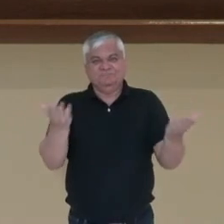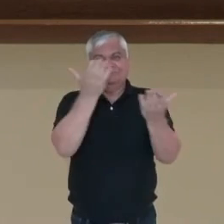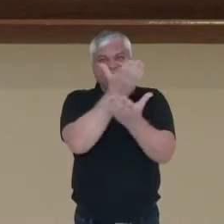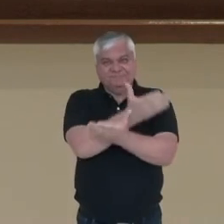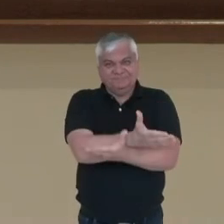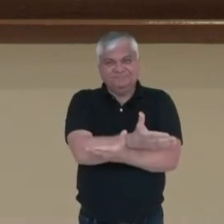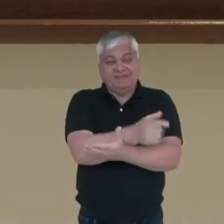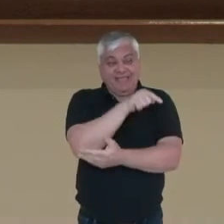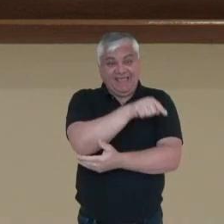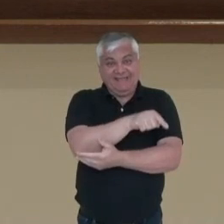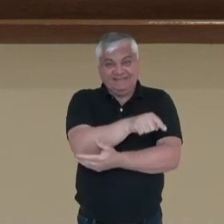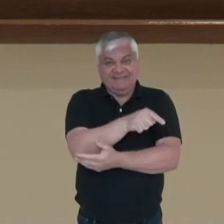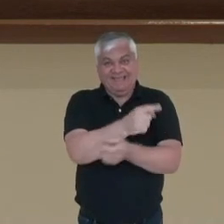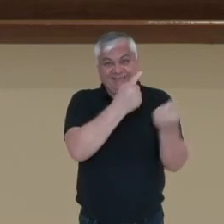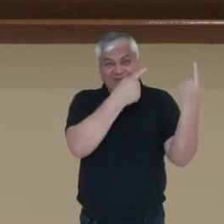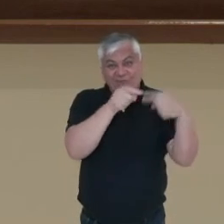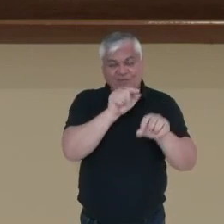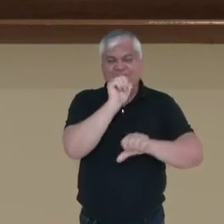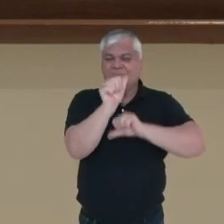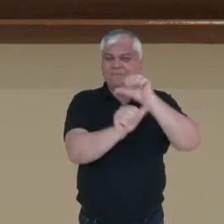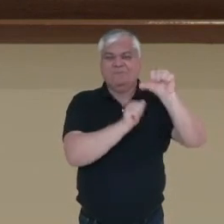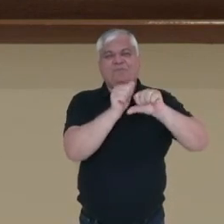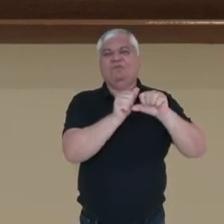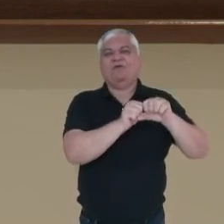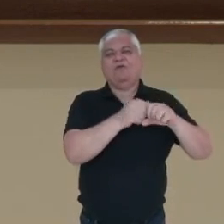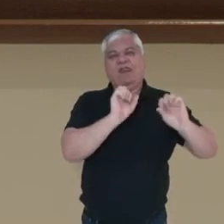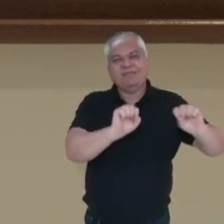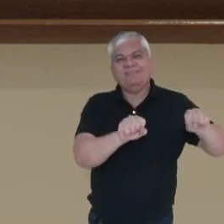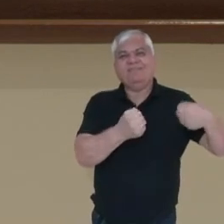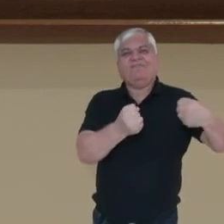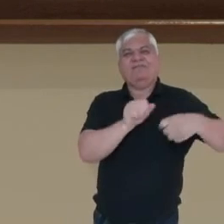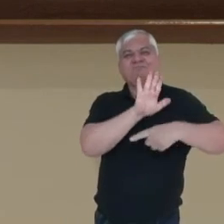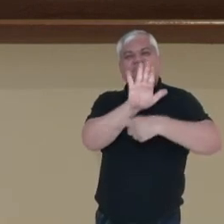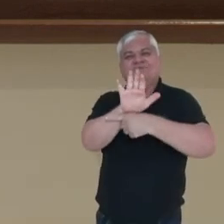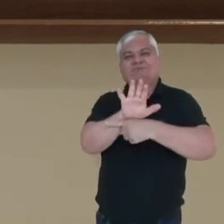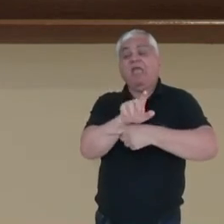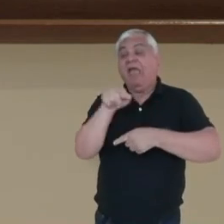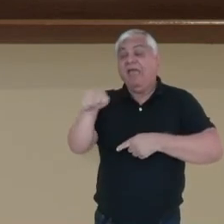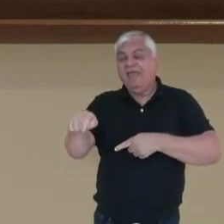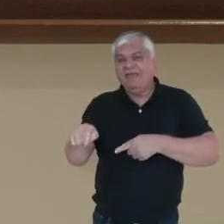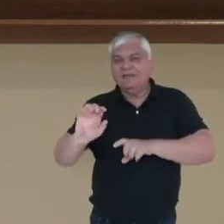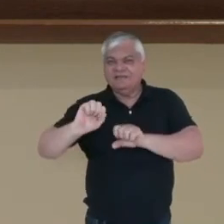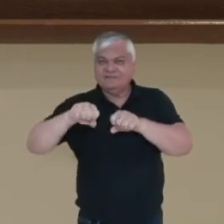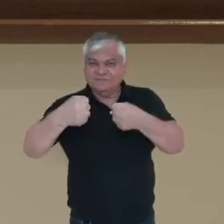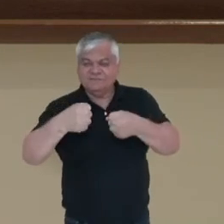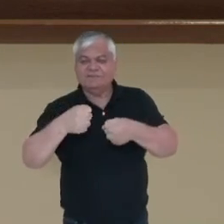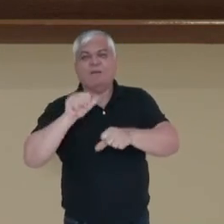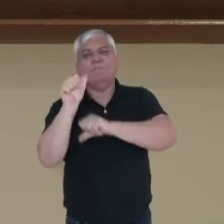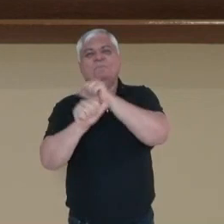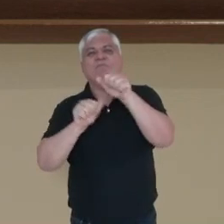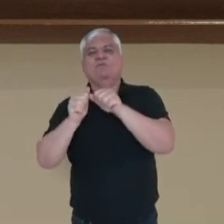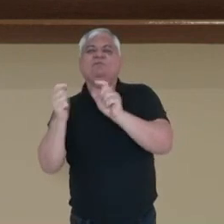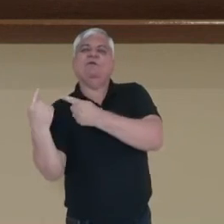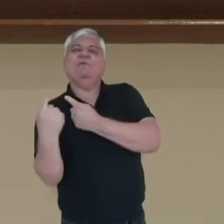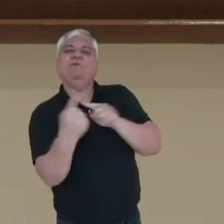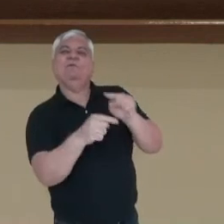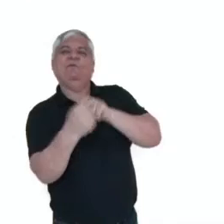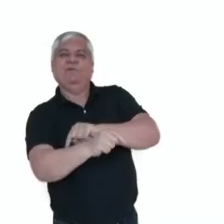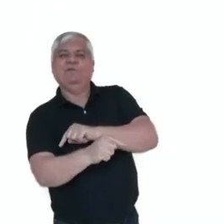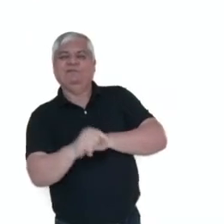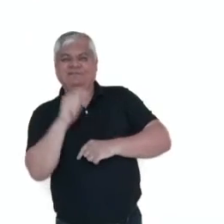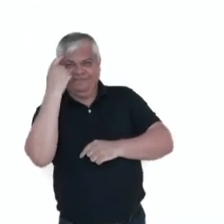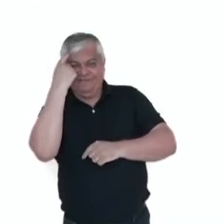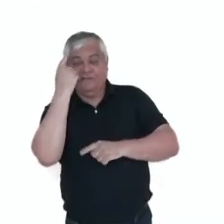contra passará a argumentar a favor e vice-versa. Ao final do debate, qual que é o objetivo? Que observem